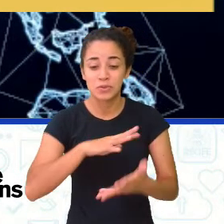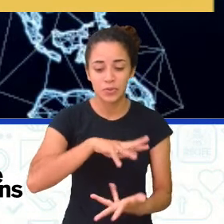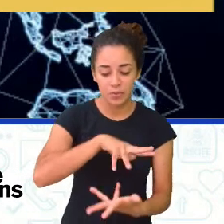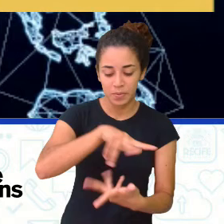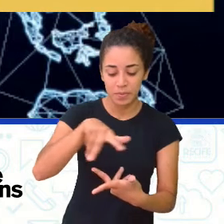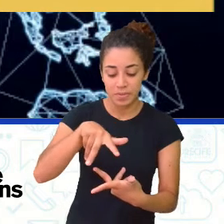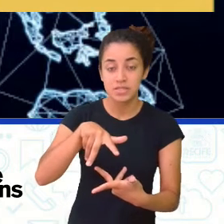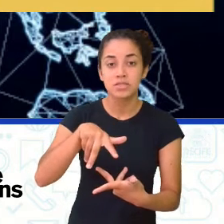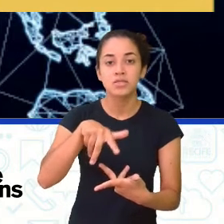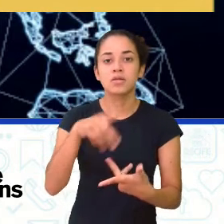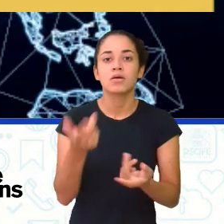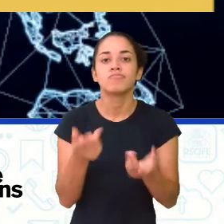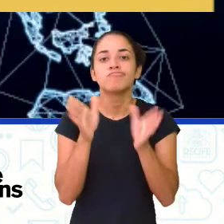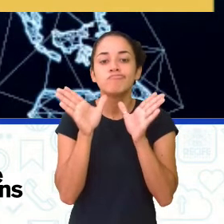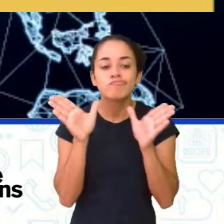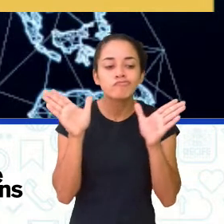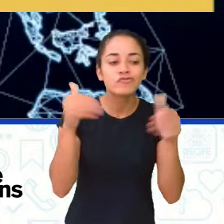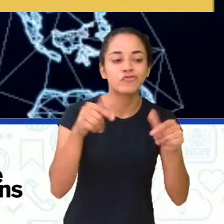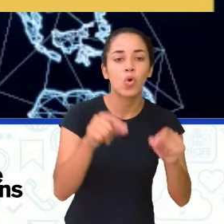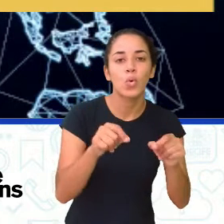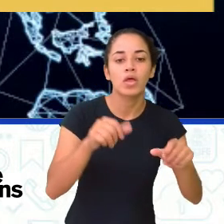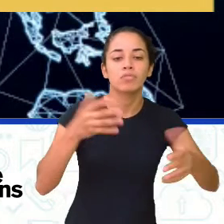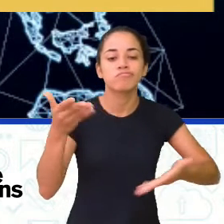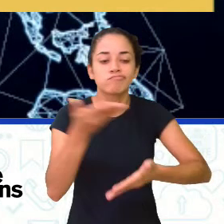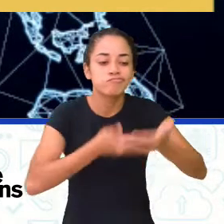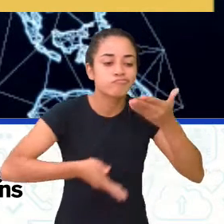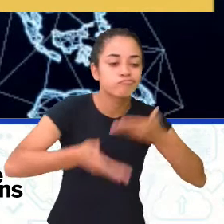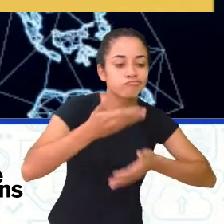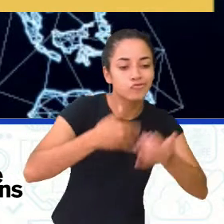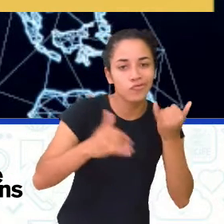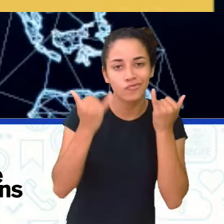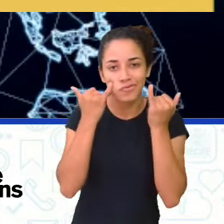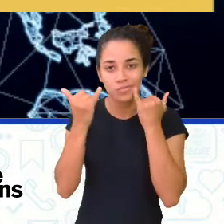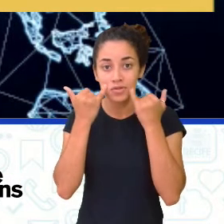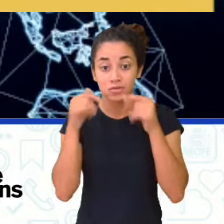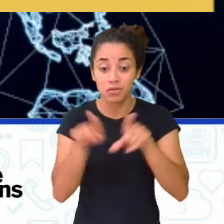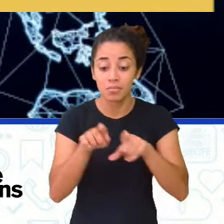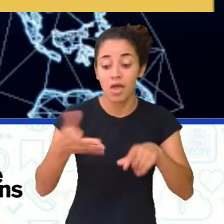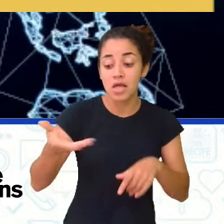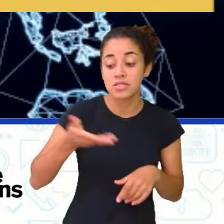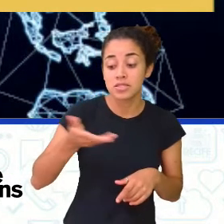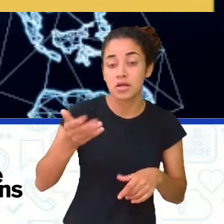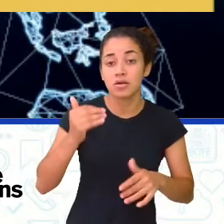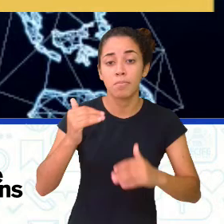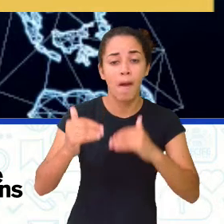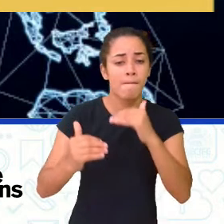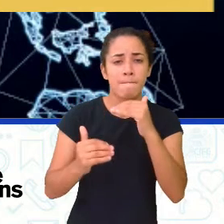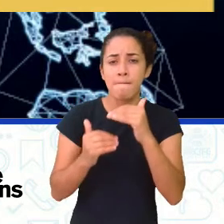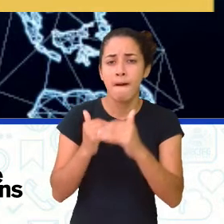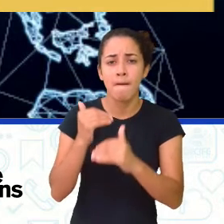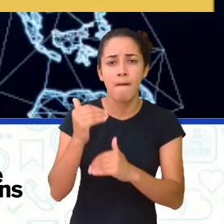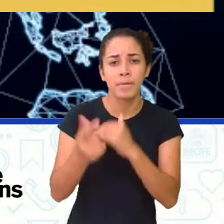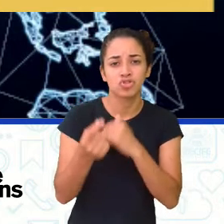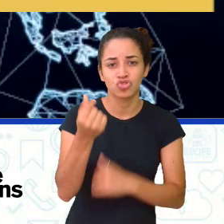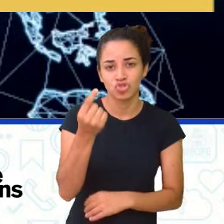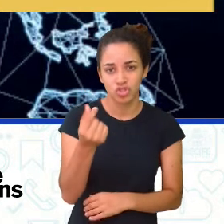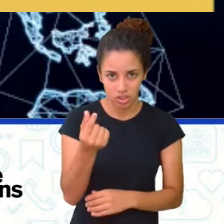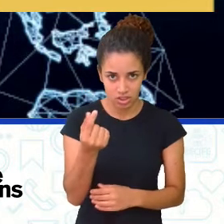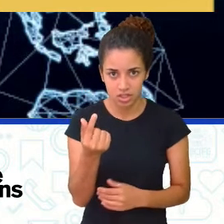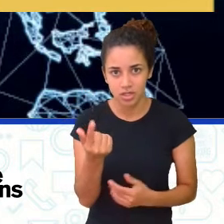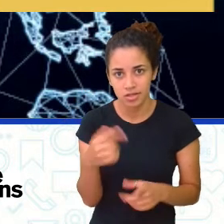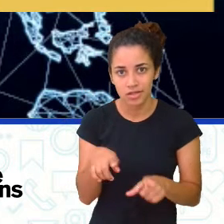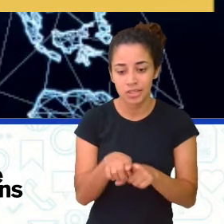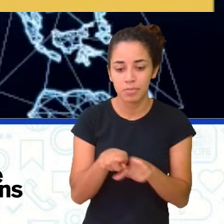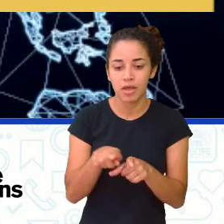globalização, voltado para a troca de informações, além de acelerar o crescimento do capital e